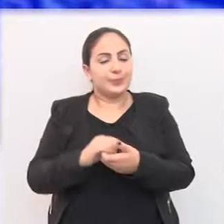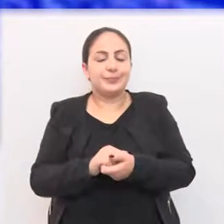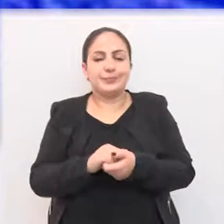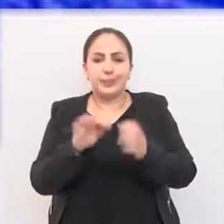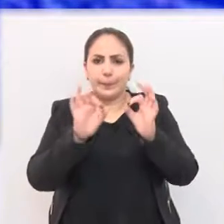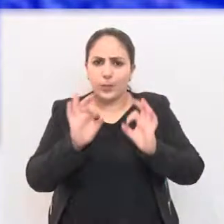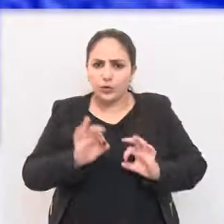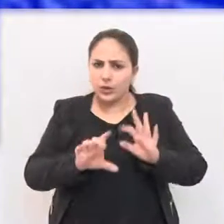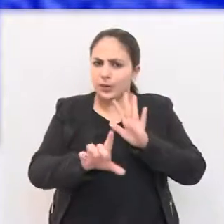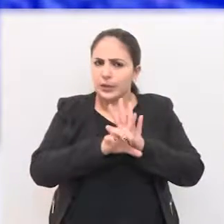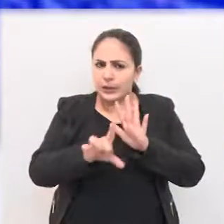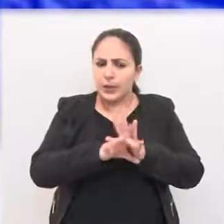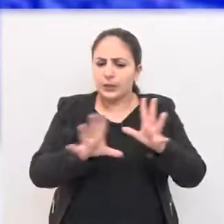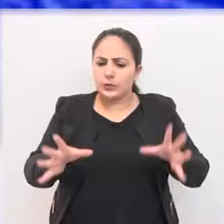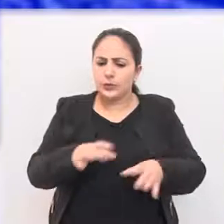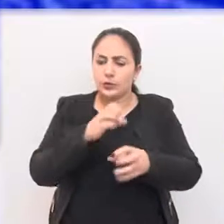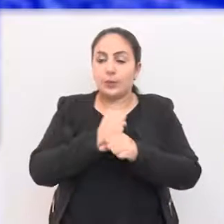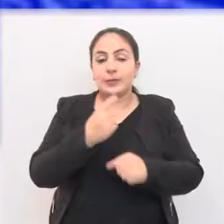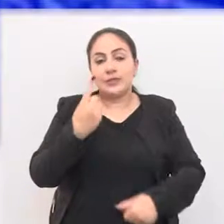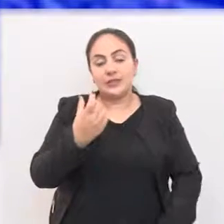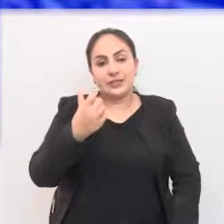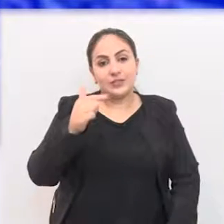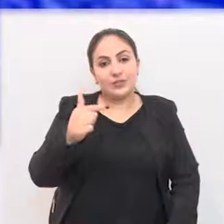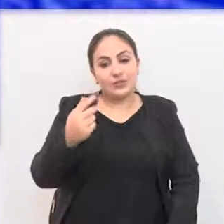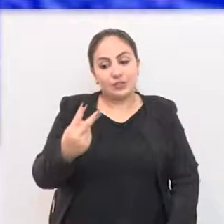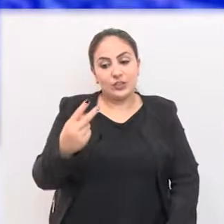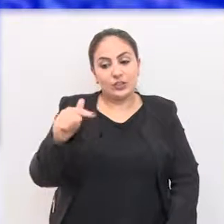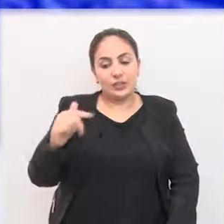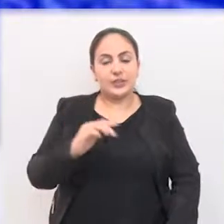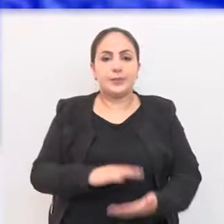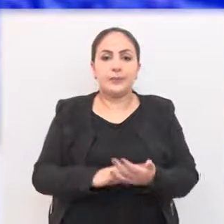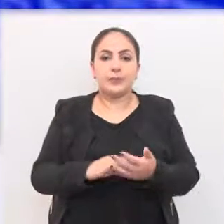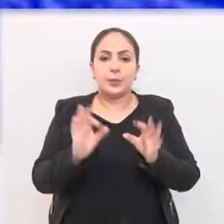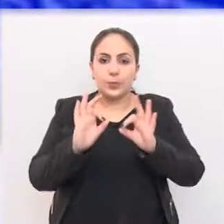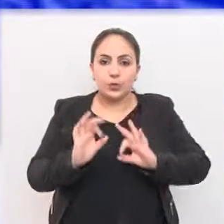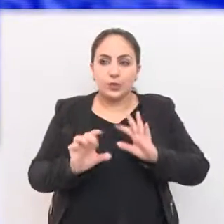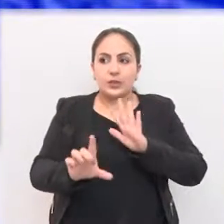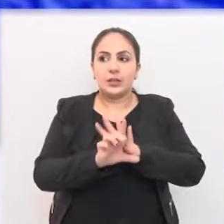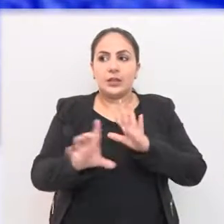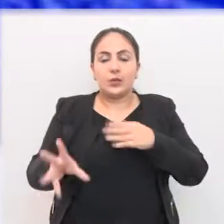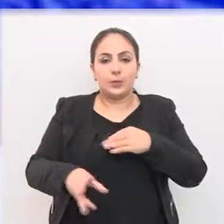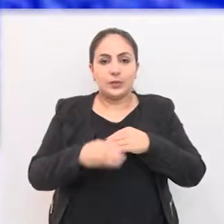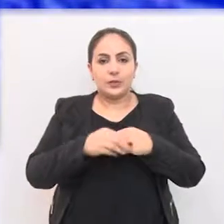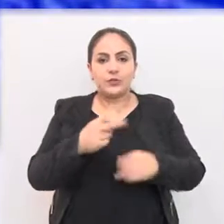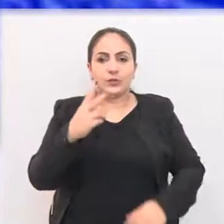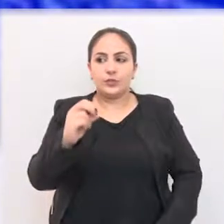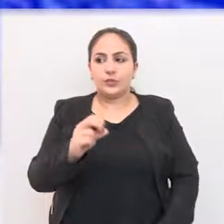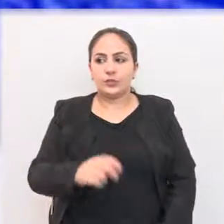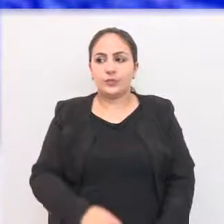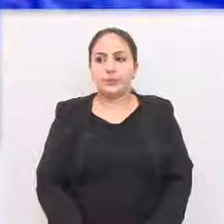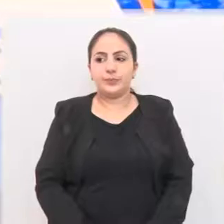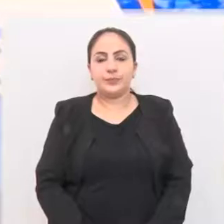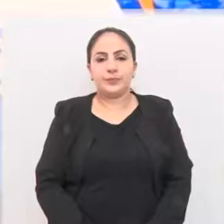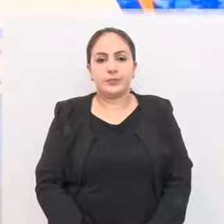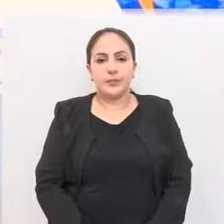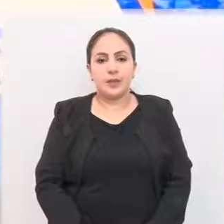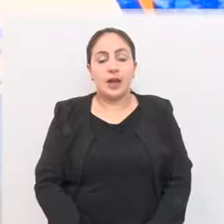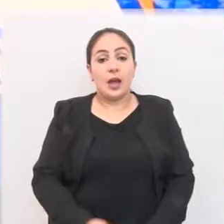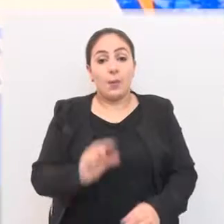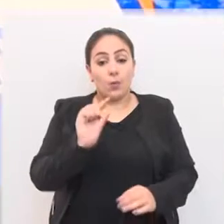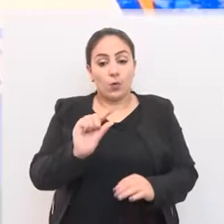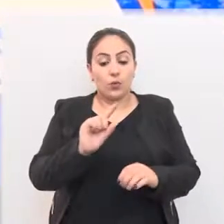24. Projetos de lei somam 127 e projetos de lei complementar 20.